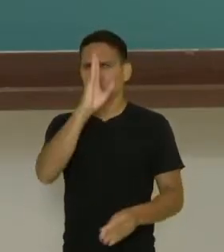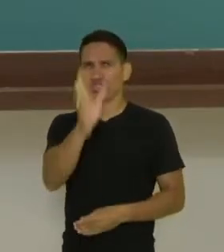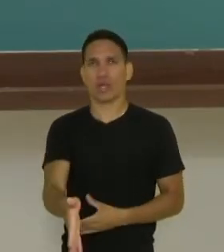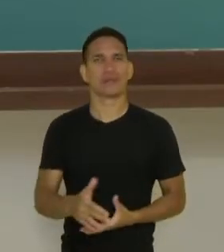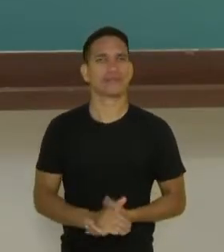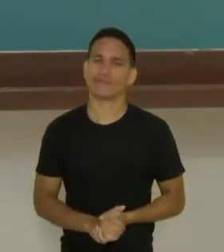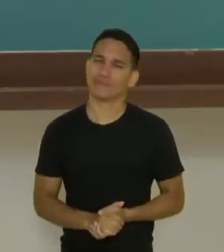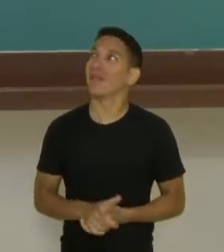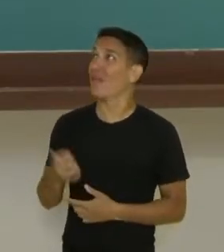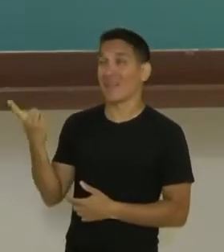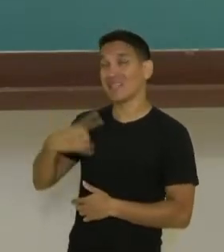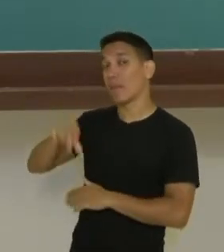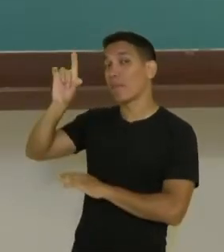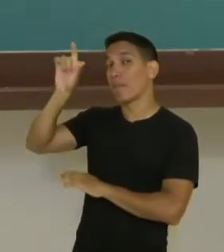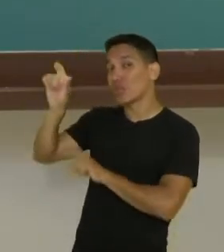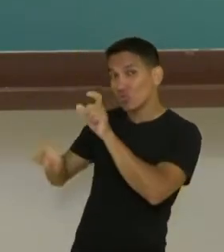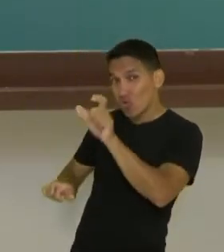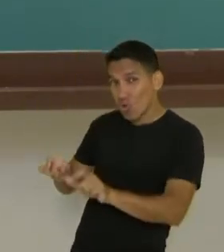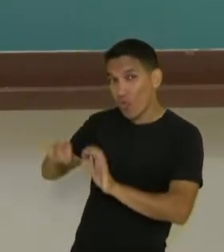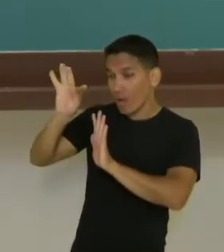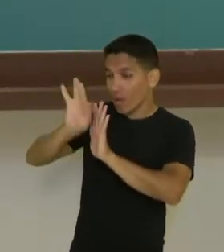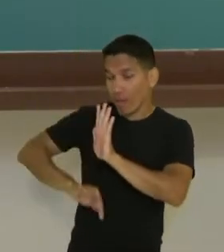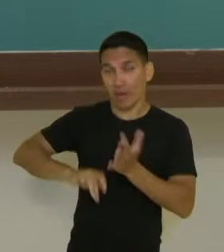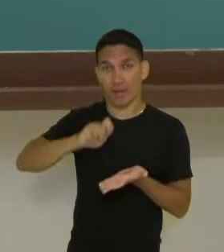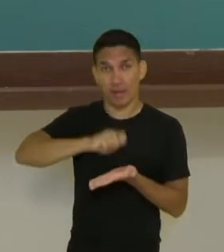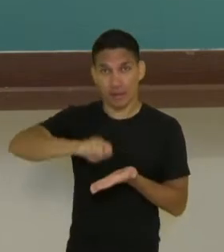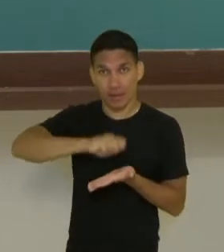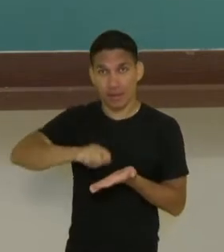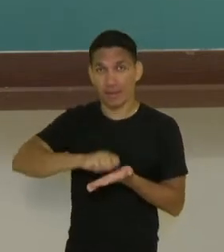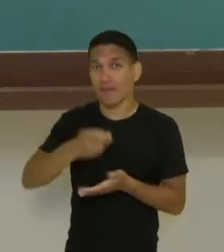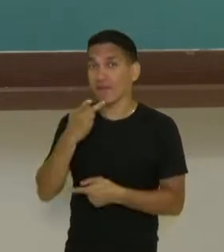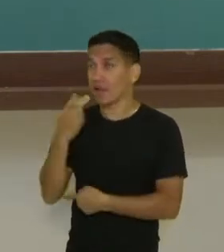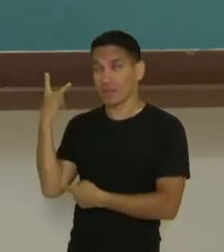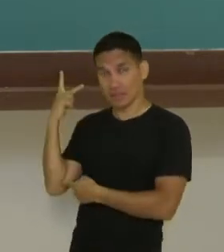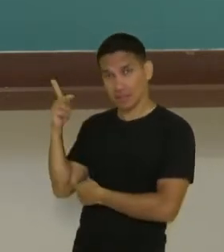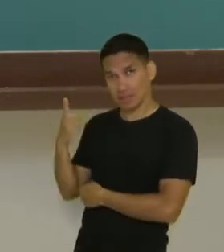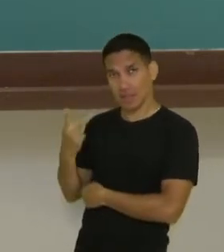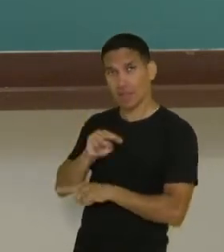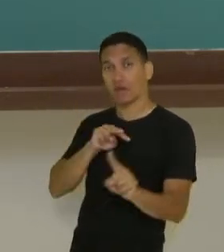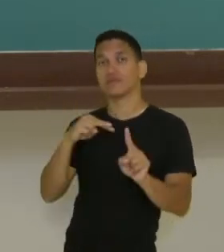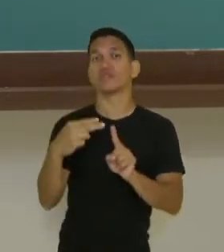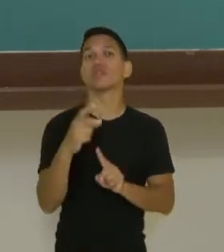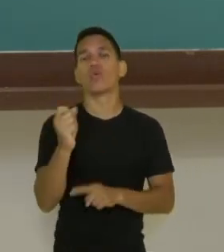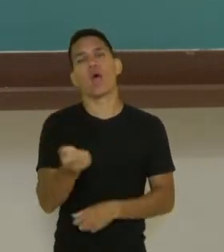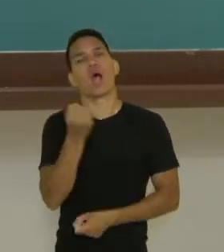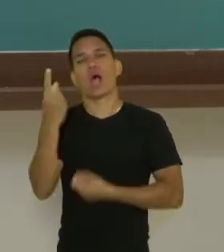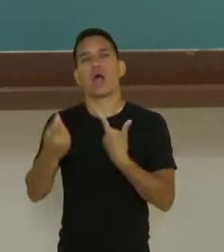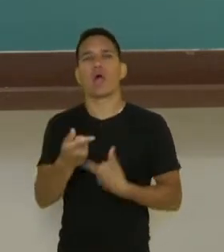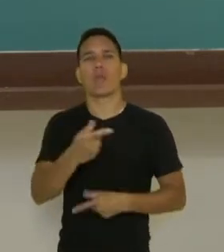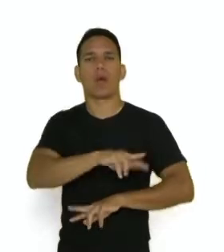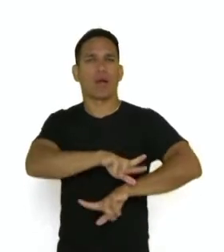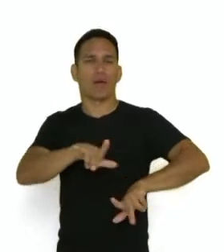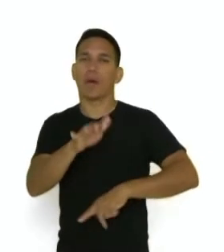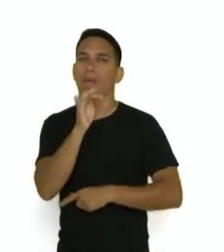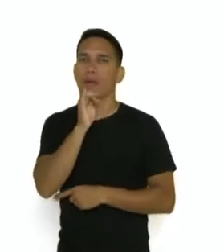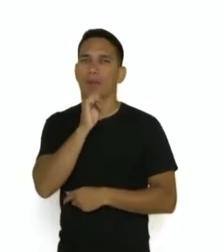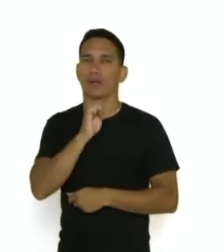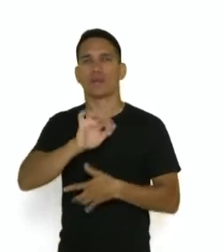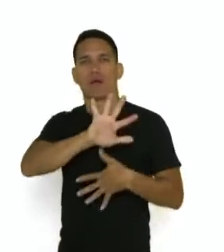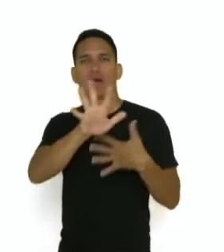esse texto está dizendo que algumas coisas como, por exemplo, destruição da